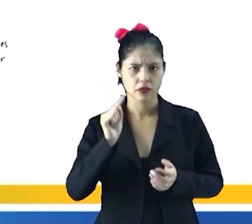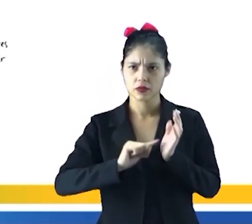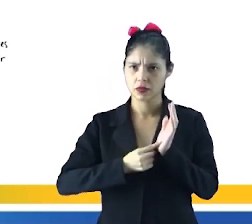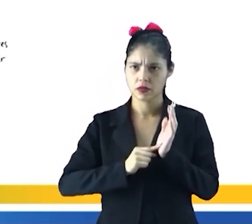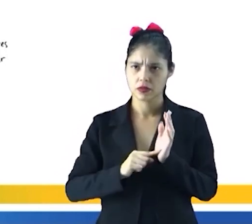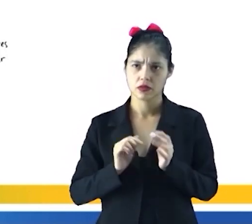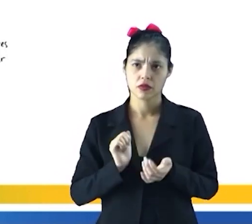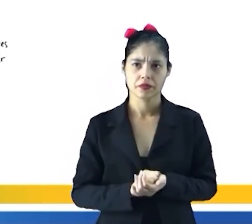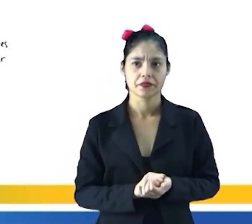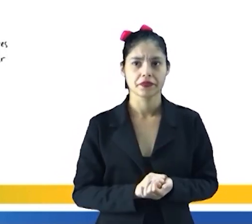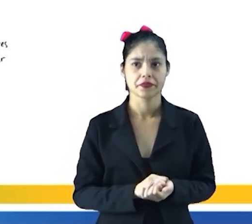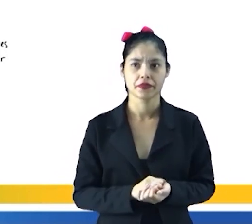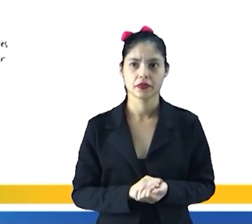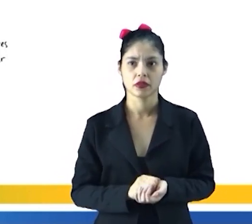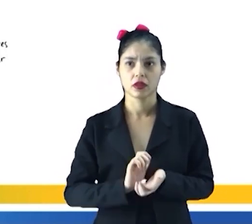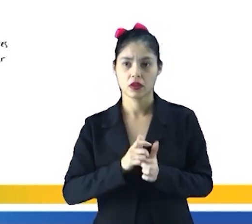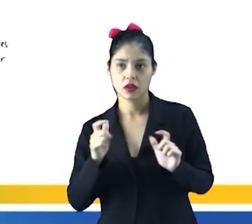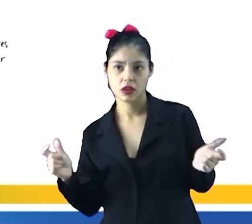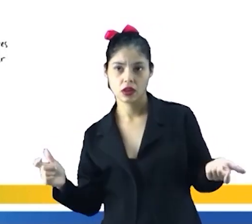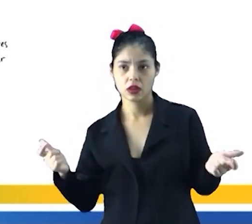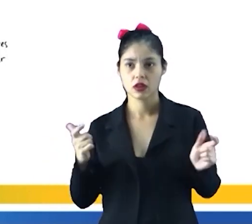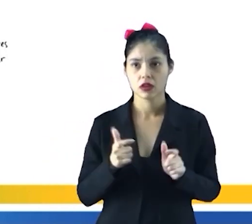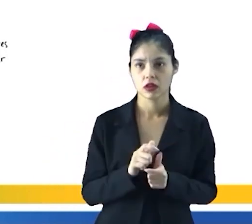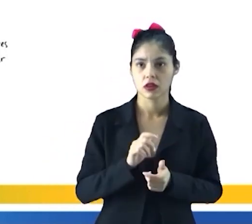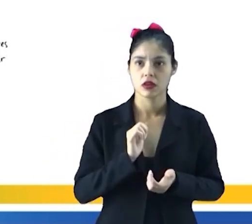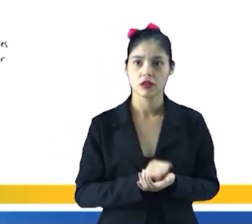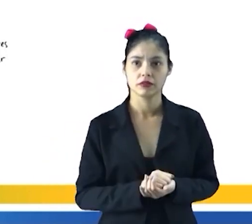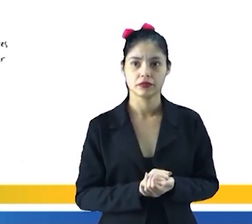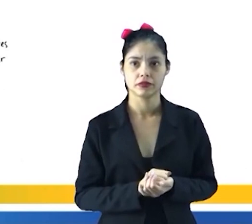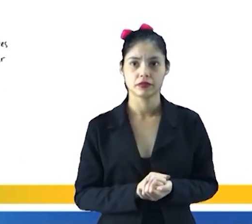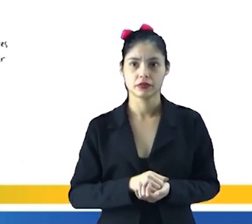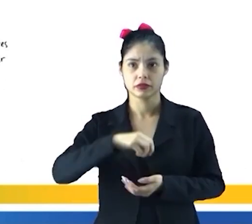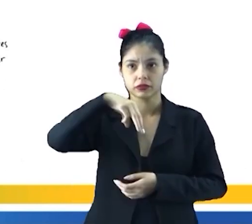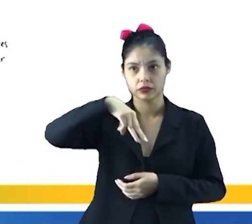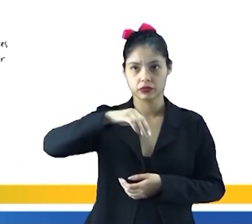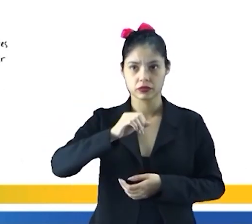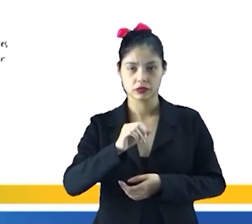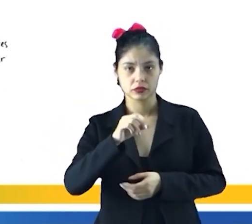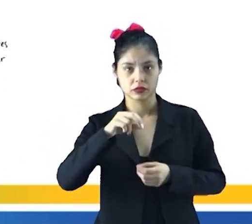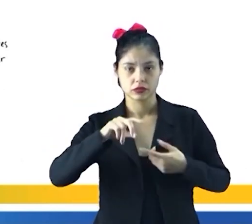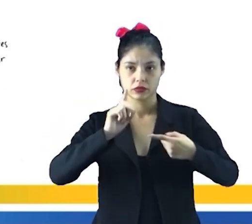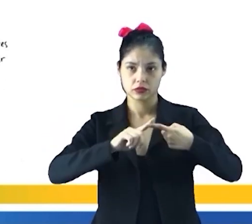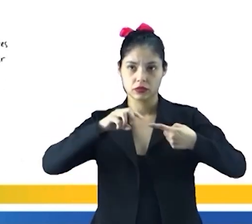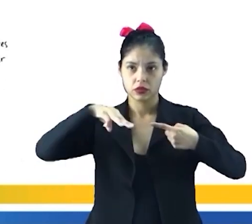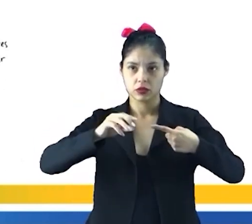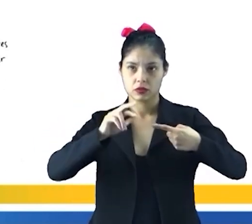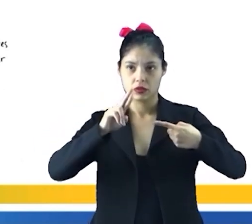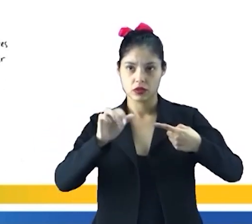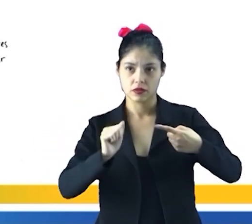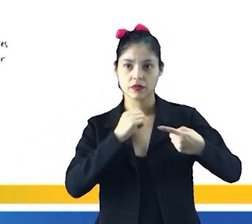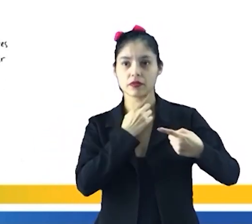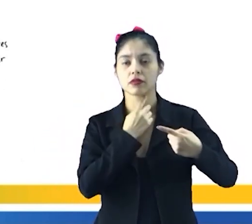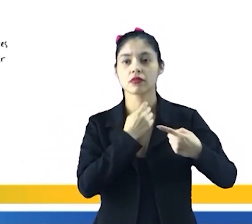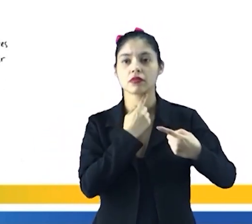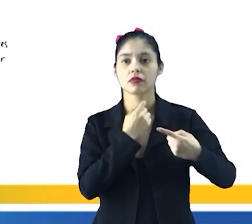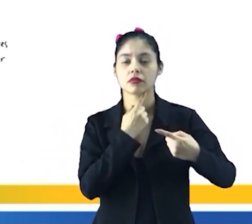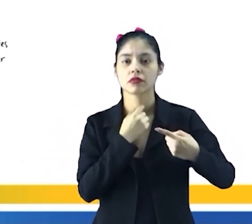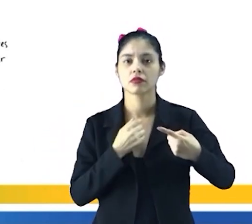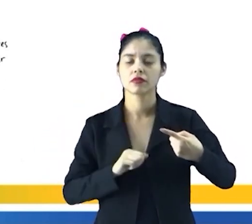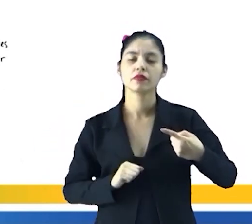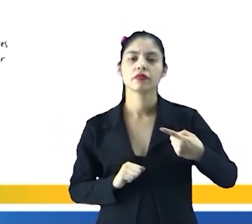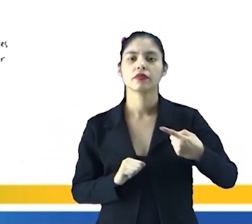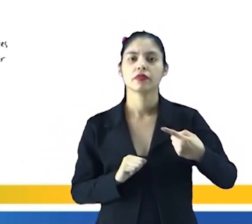ponto do mais primitivo ao mais evoluído, a gente começa lá em Monera, são os primeiros organismos